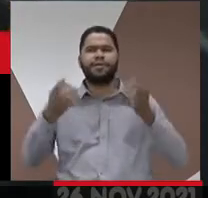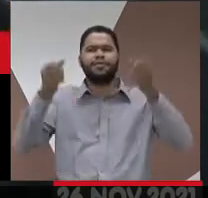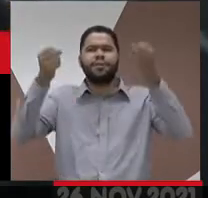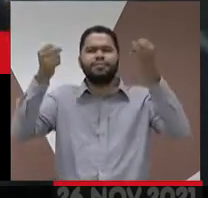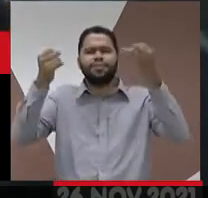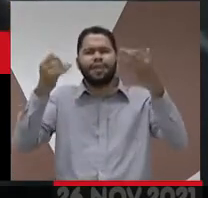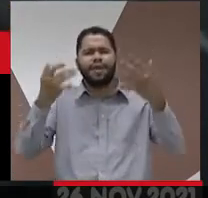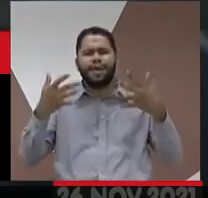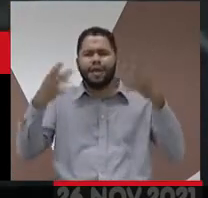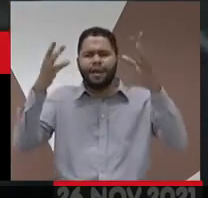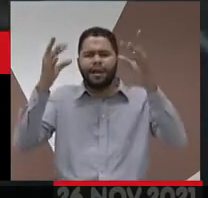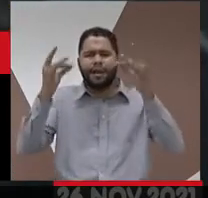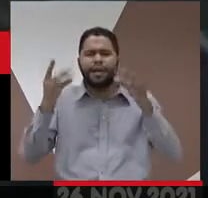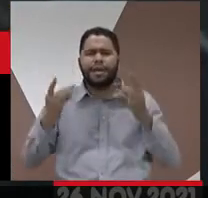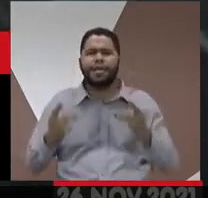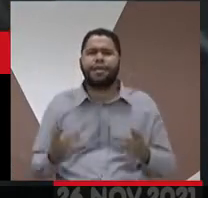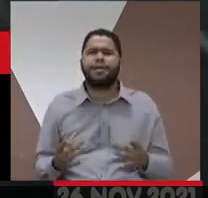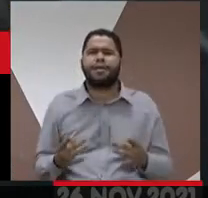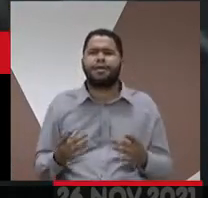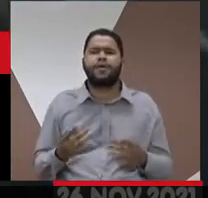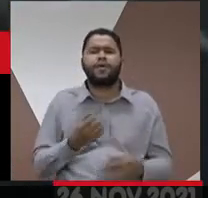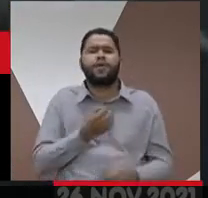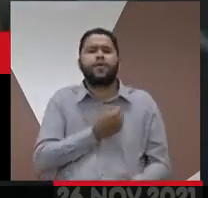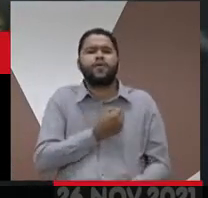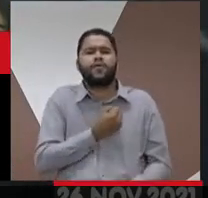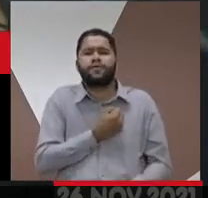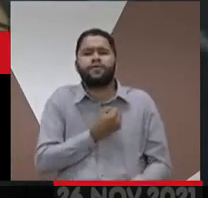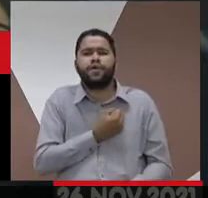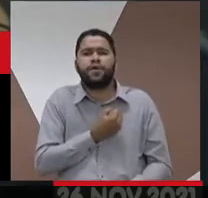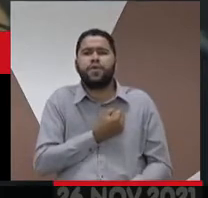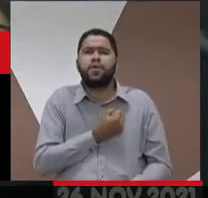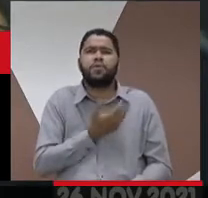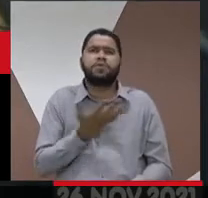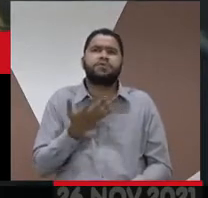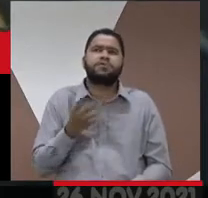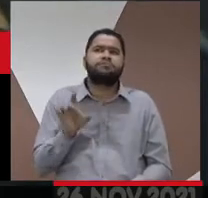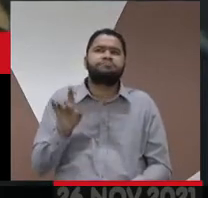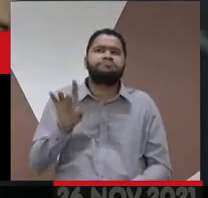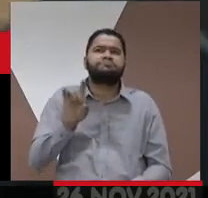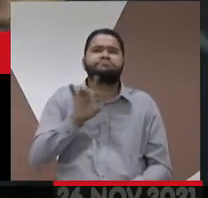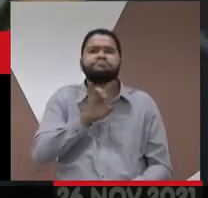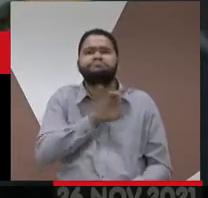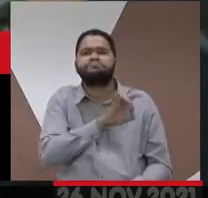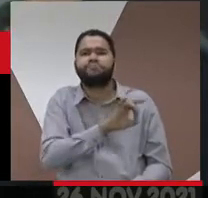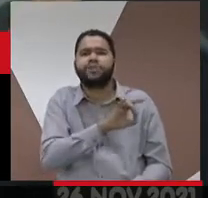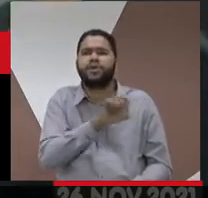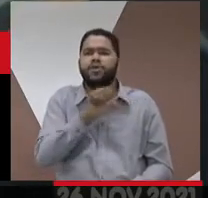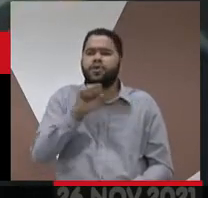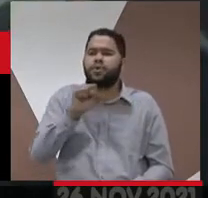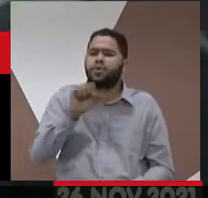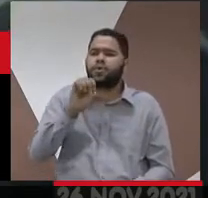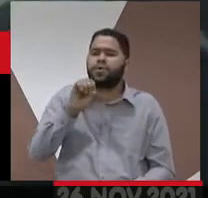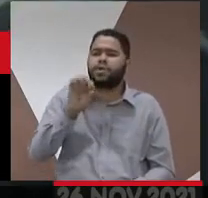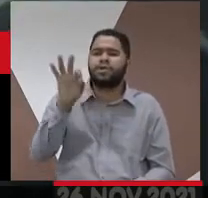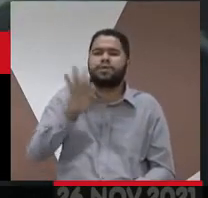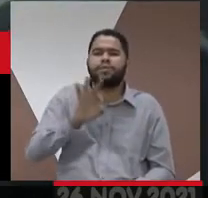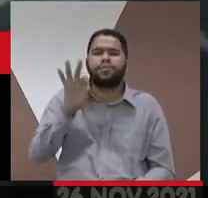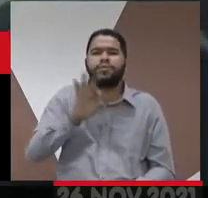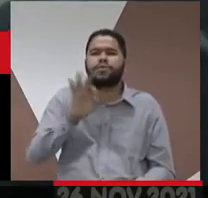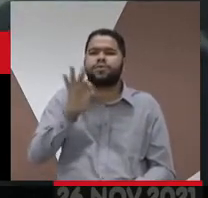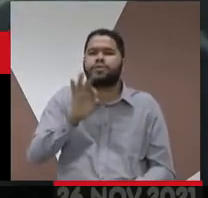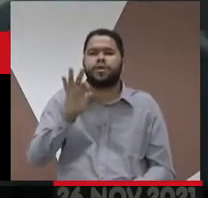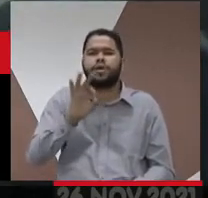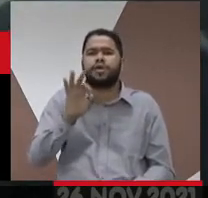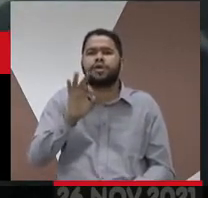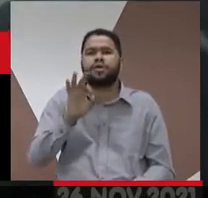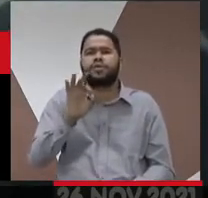eles, chegamos a valores unitários que chegam a ser 80%